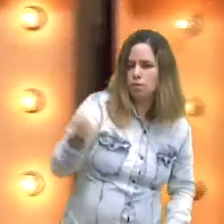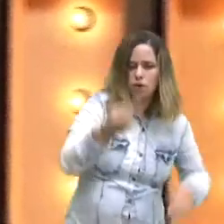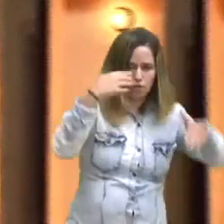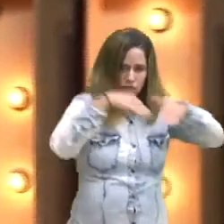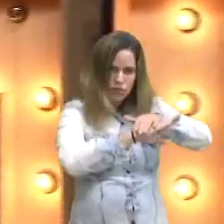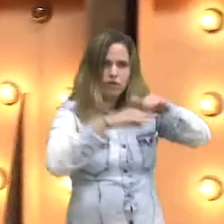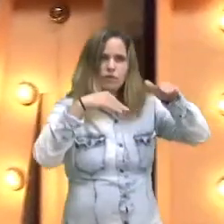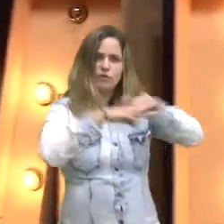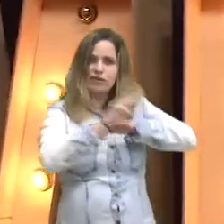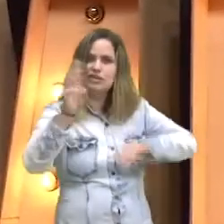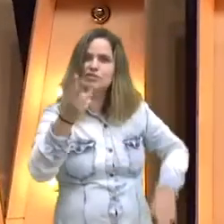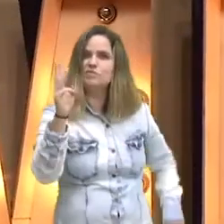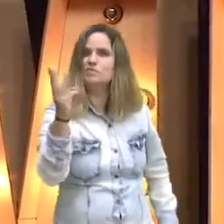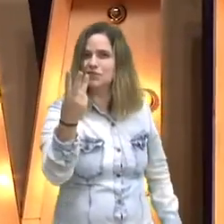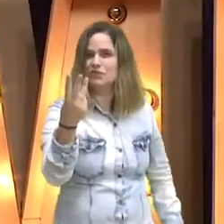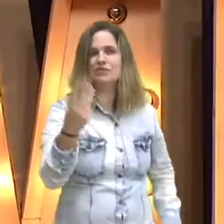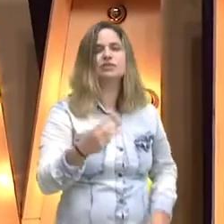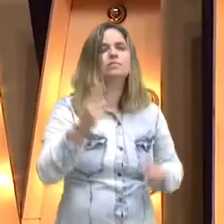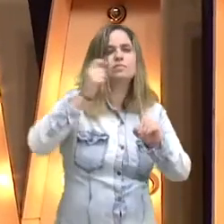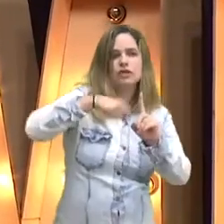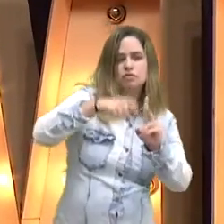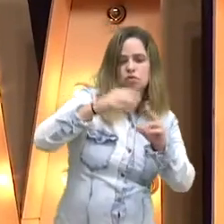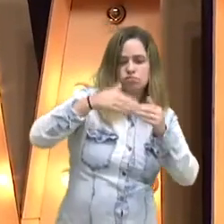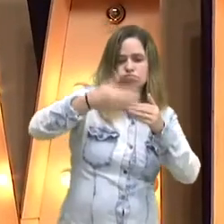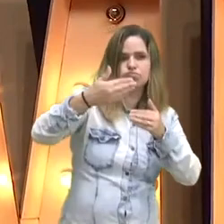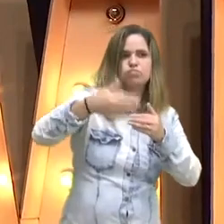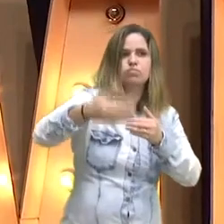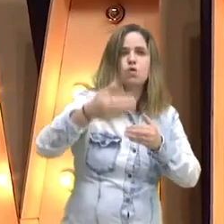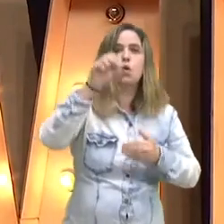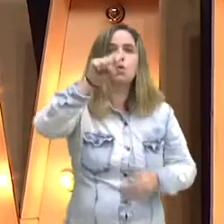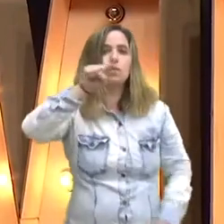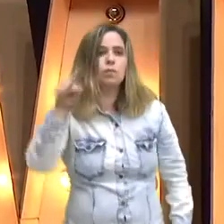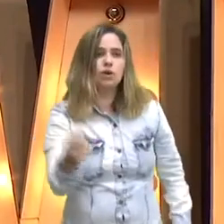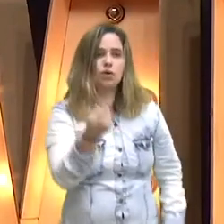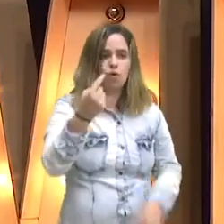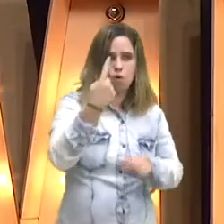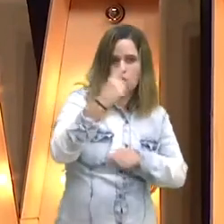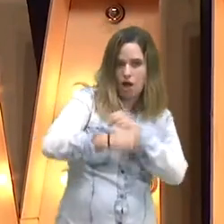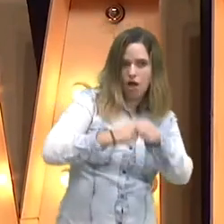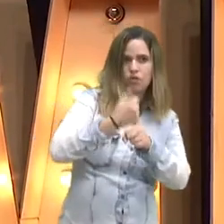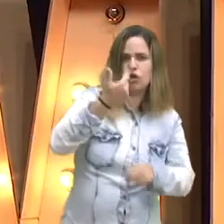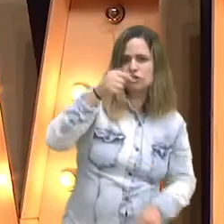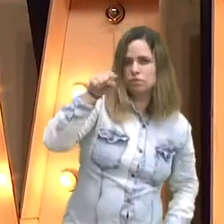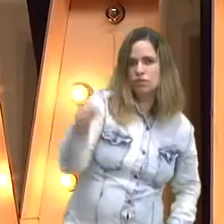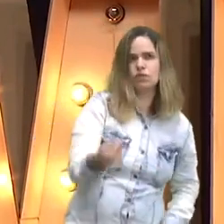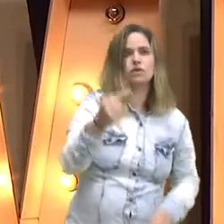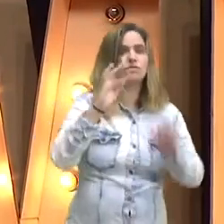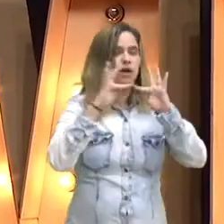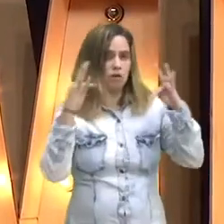mil, 8 meses depois é 8 mil, 12 meses depois e 1 ano é 12 mil. E então, eles como